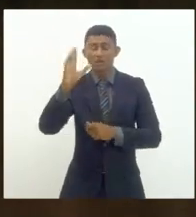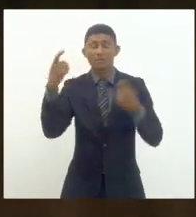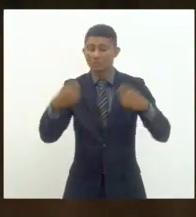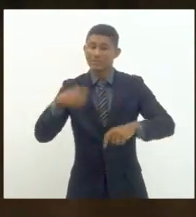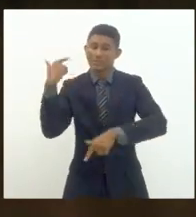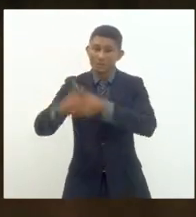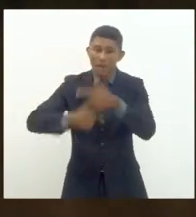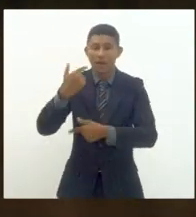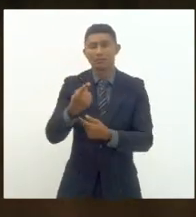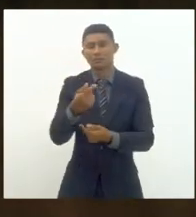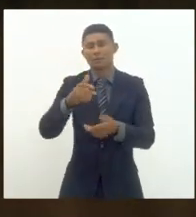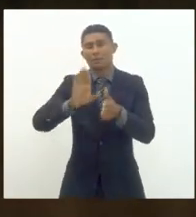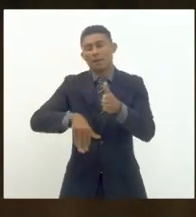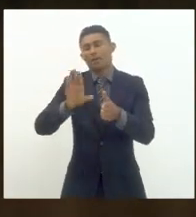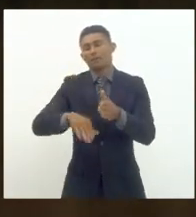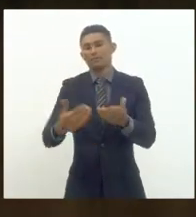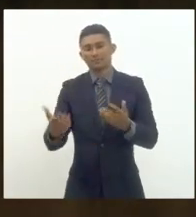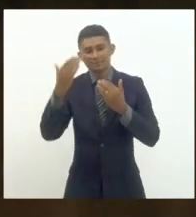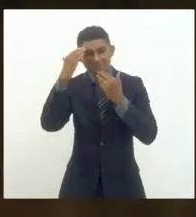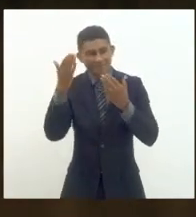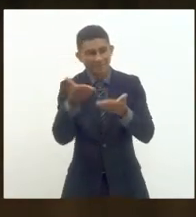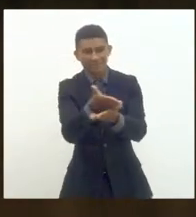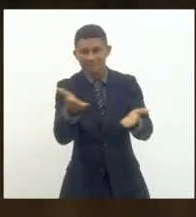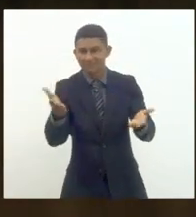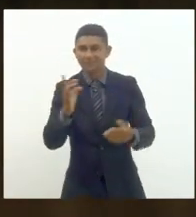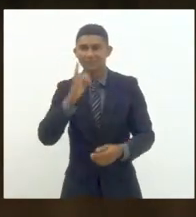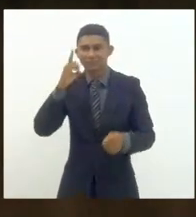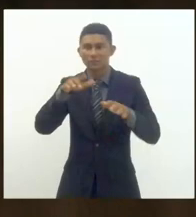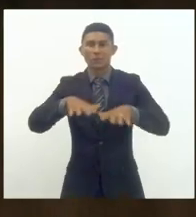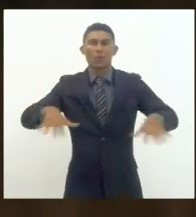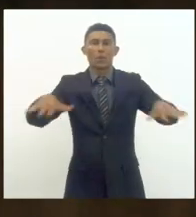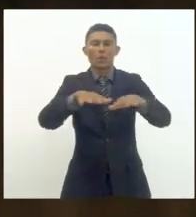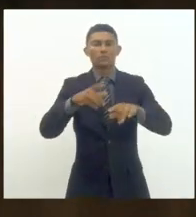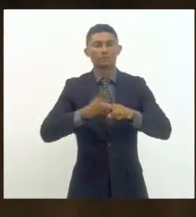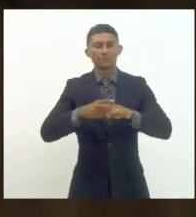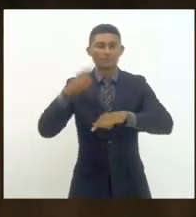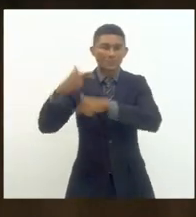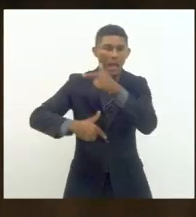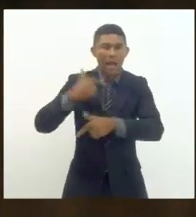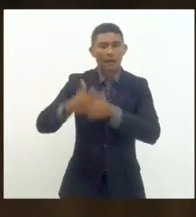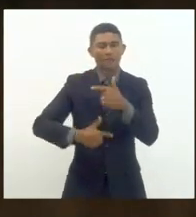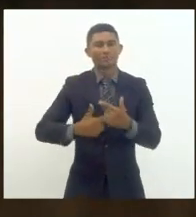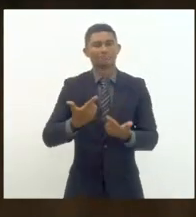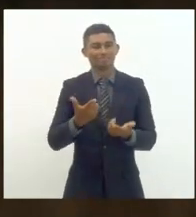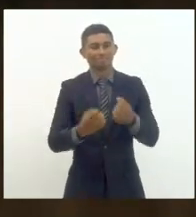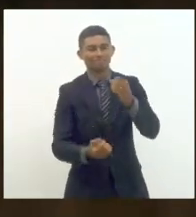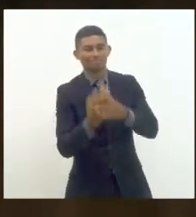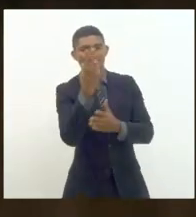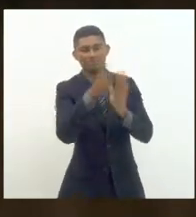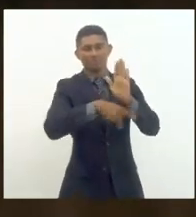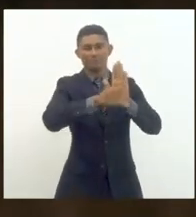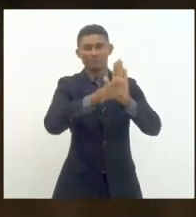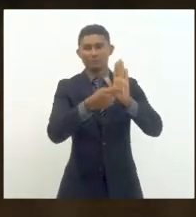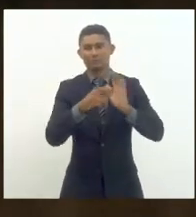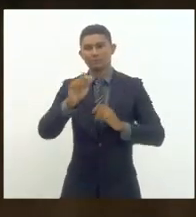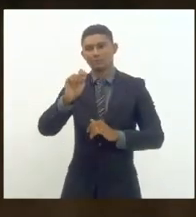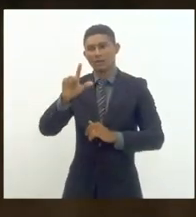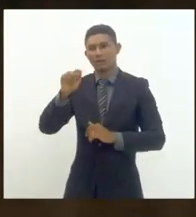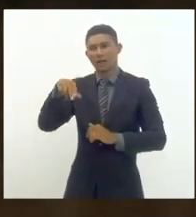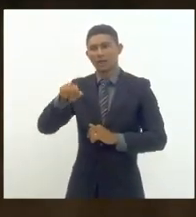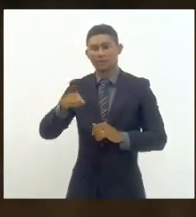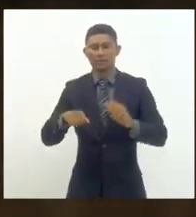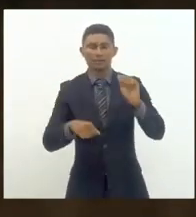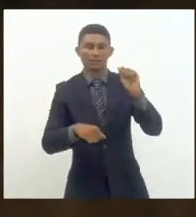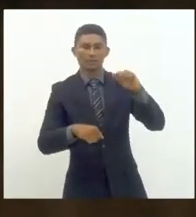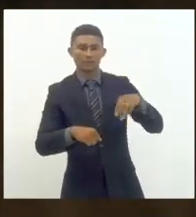baratear. Queria agradecer muito aos meus pares que trabalharam na construção desse PL, deputada Alana, deputado Anderson